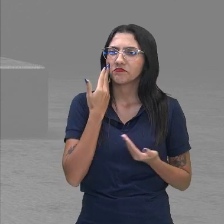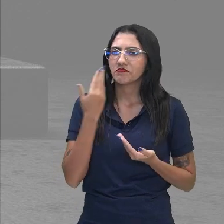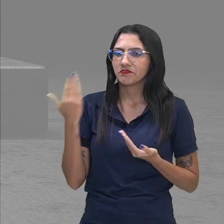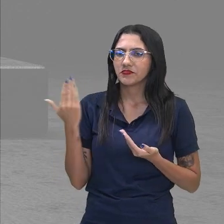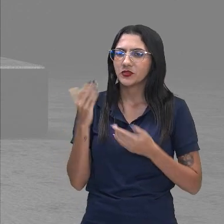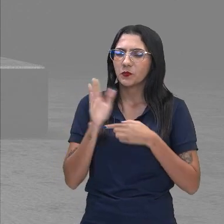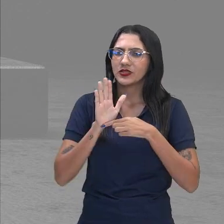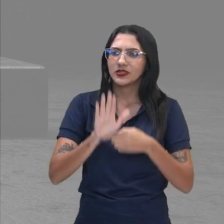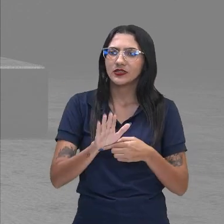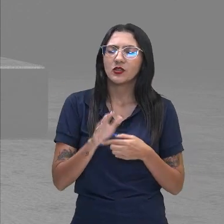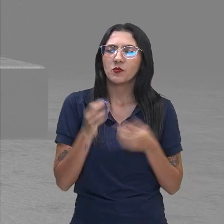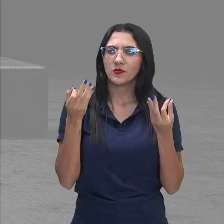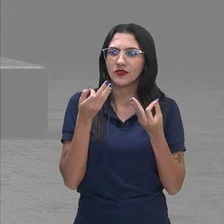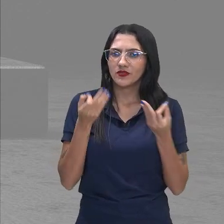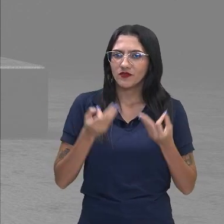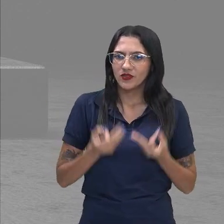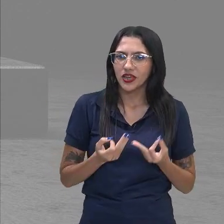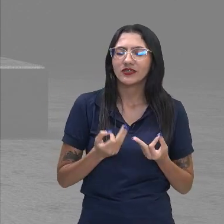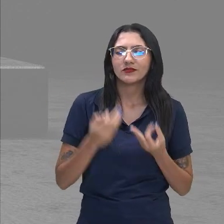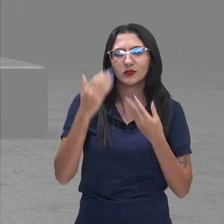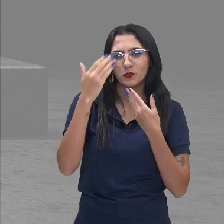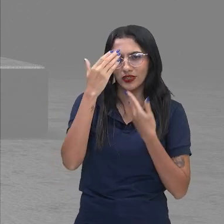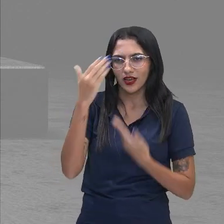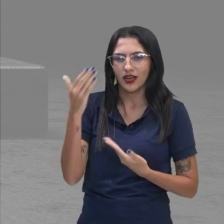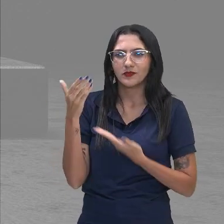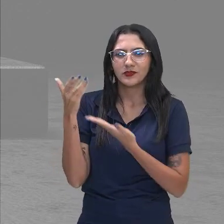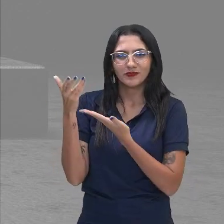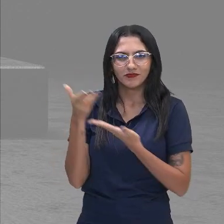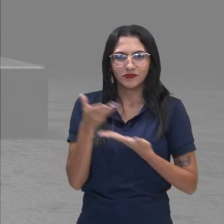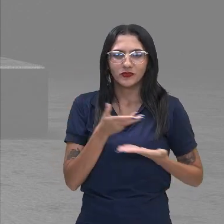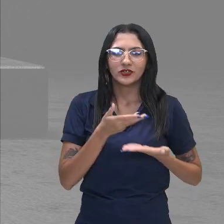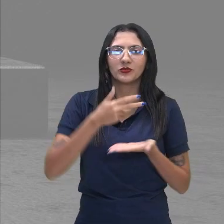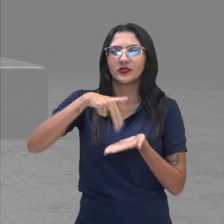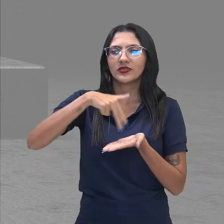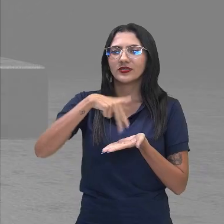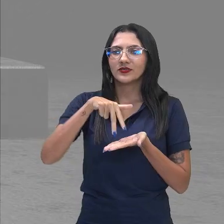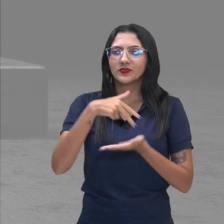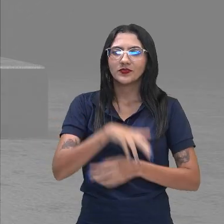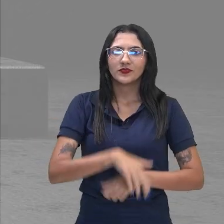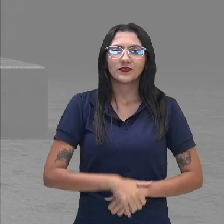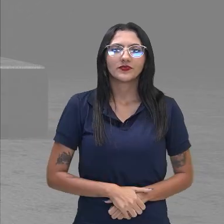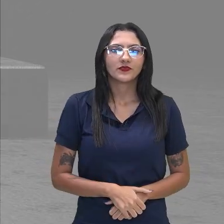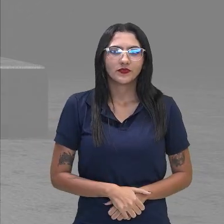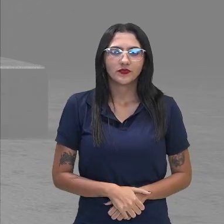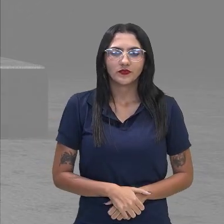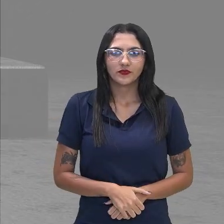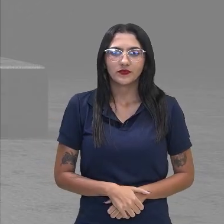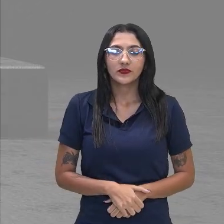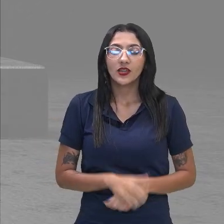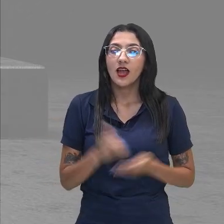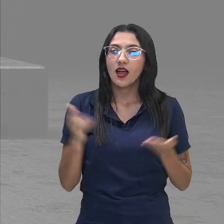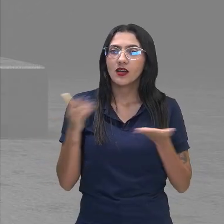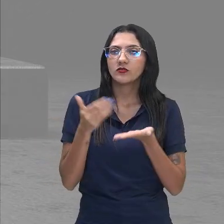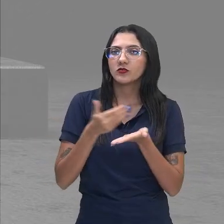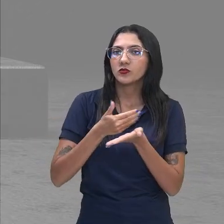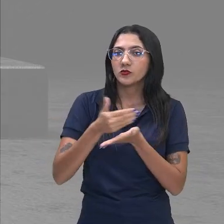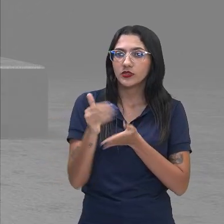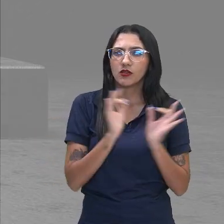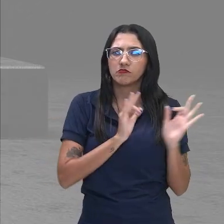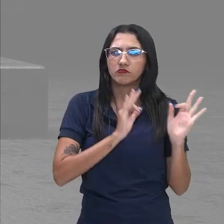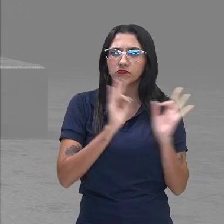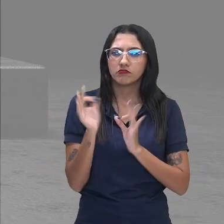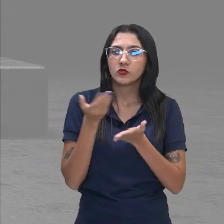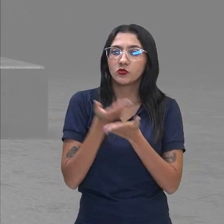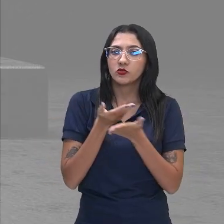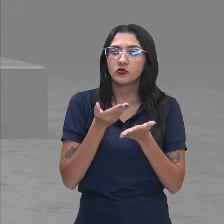maravilhosa, gratidão pela sua presença, bailarina. Vamos dar início à nossa aula de hoje,